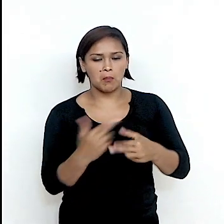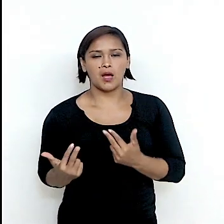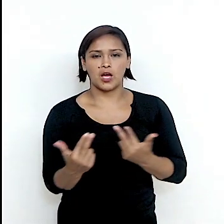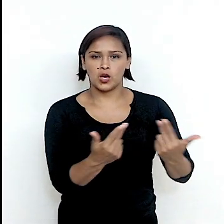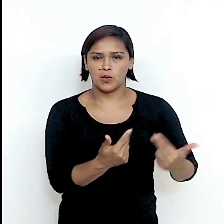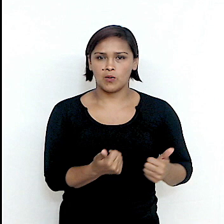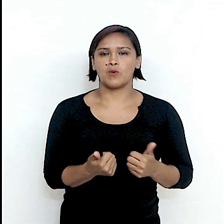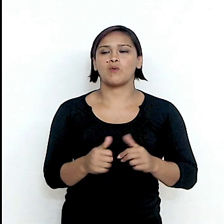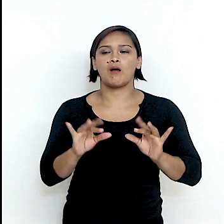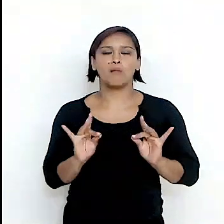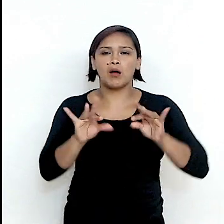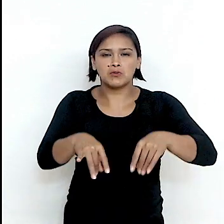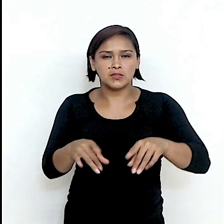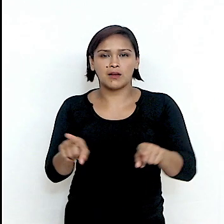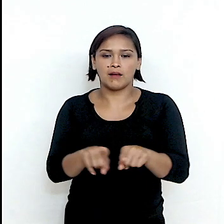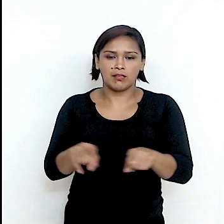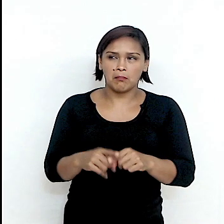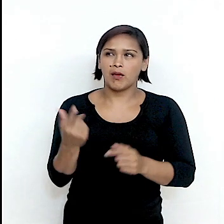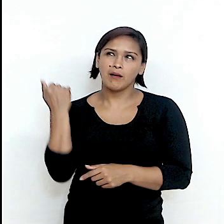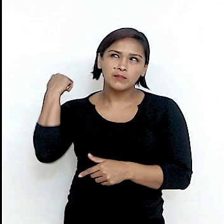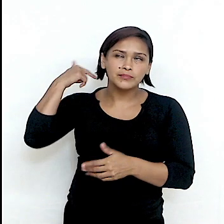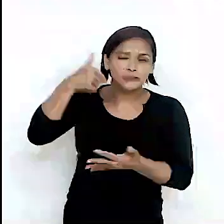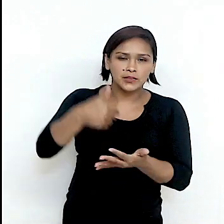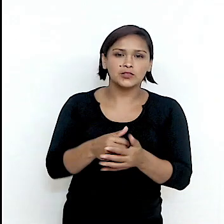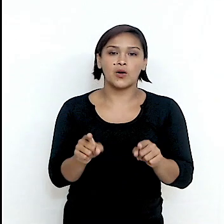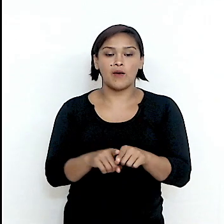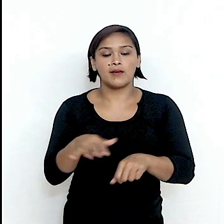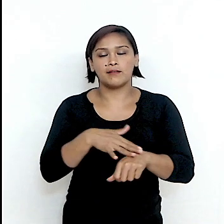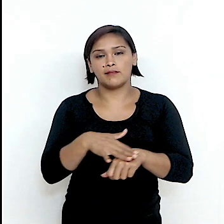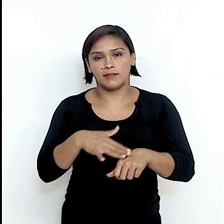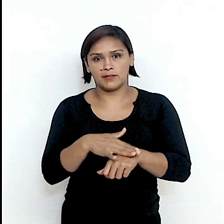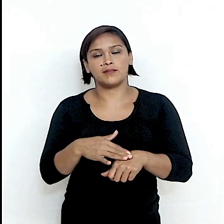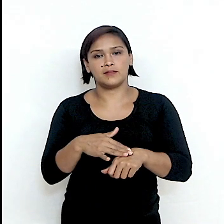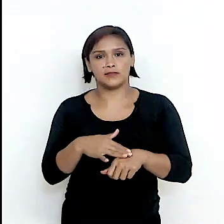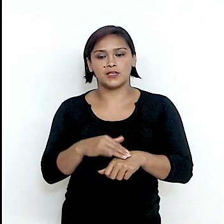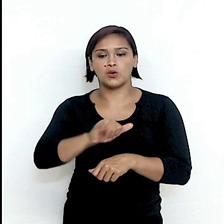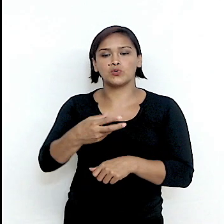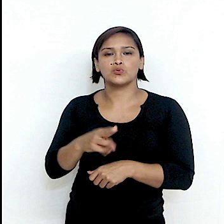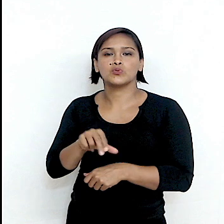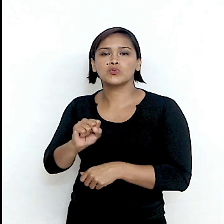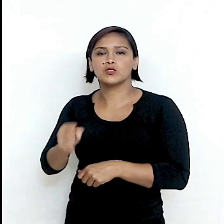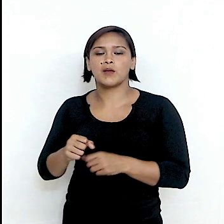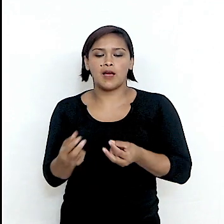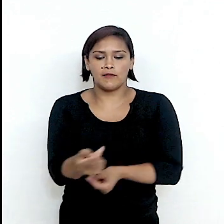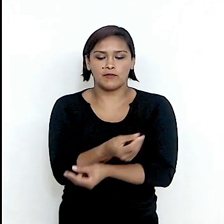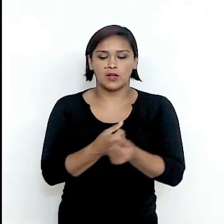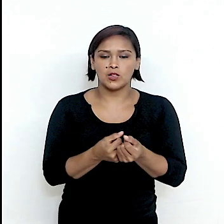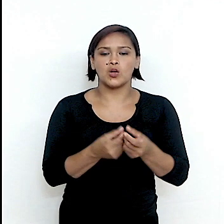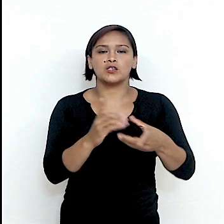e com a Índia e Austrália é um diálogo mais antigos esse dia e o Josi ele é calcado em valores de